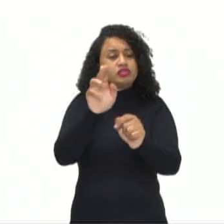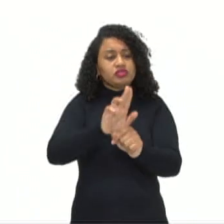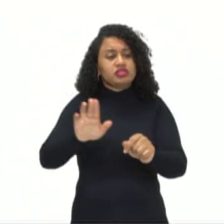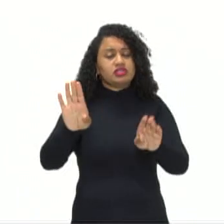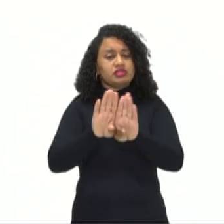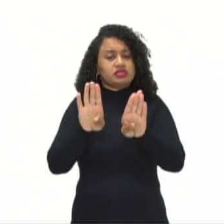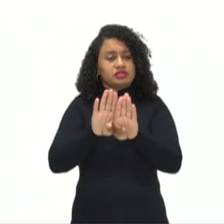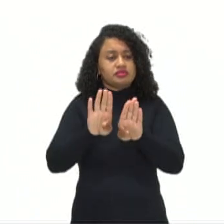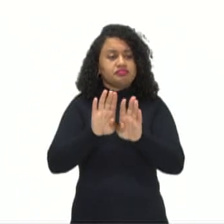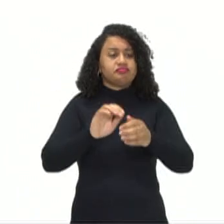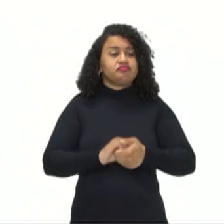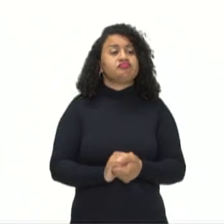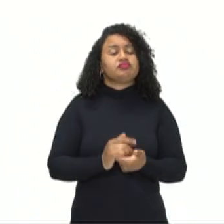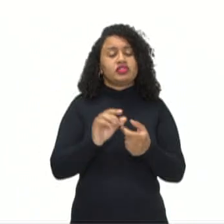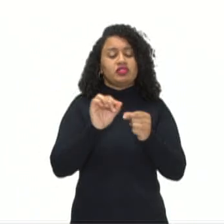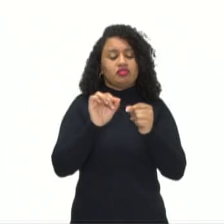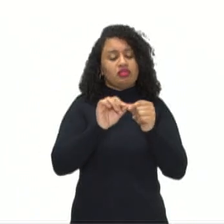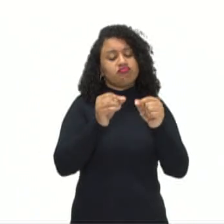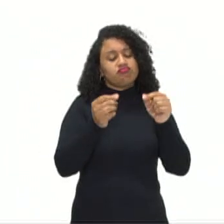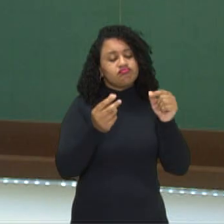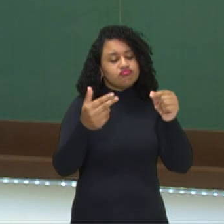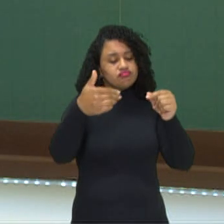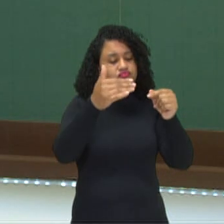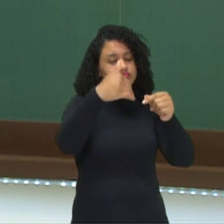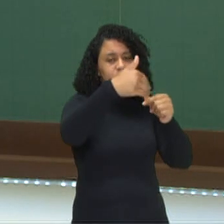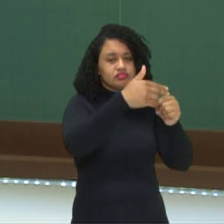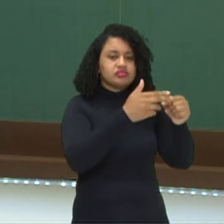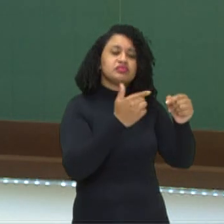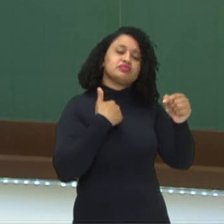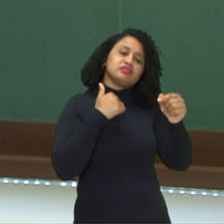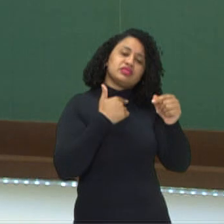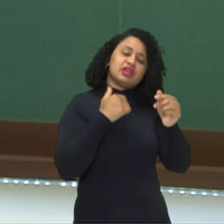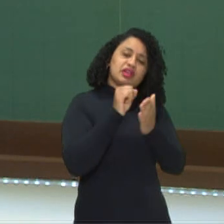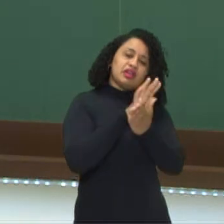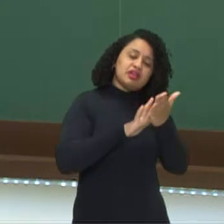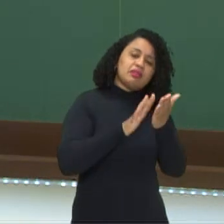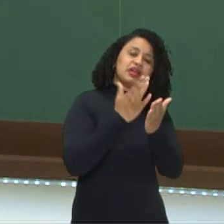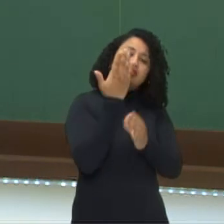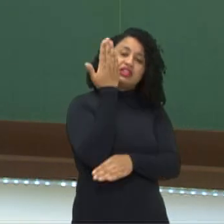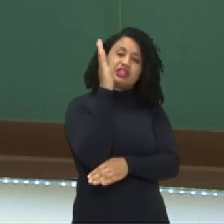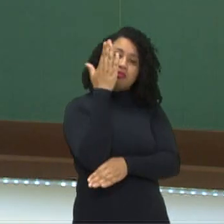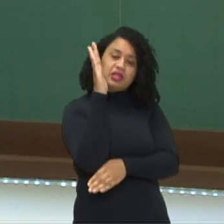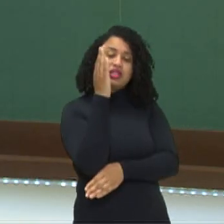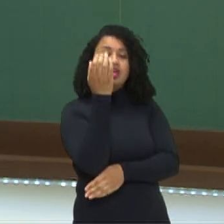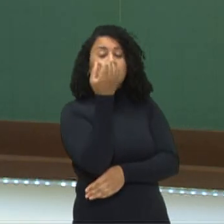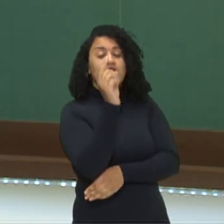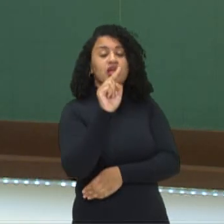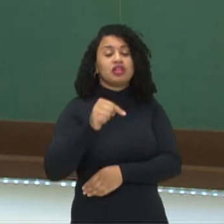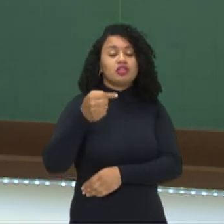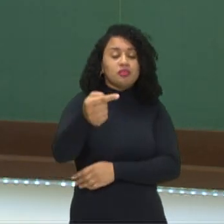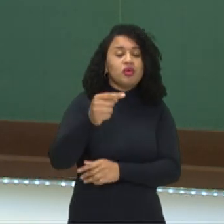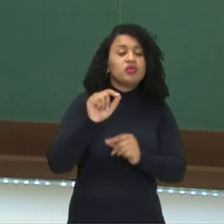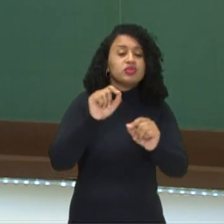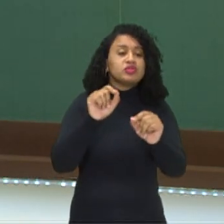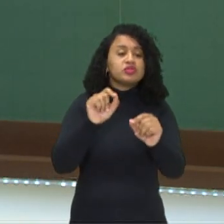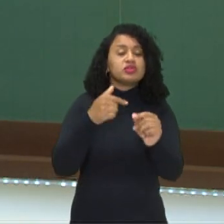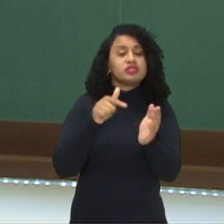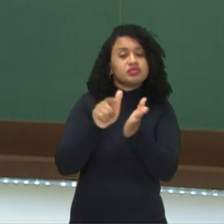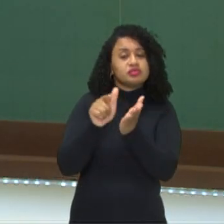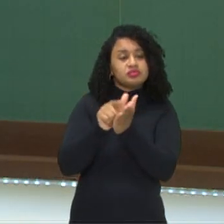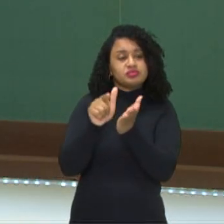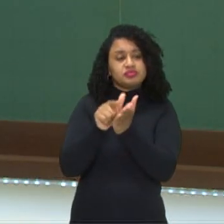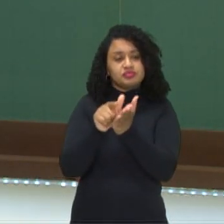Então, esculpe, né, essa xilogravura na madeira e depois vai ali passar para o